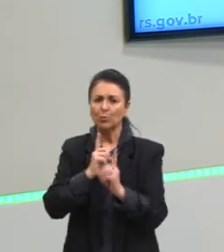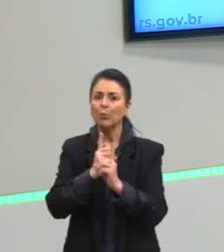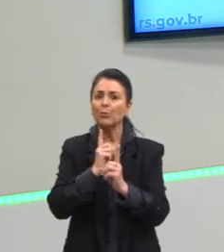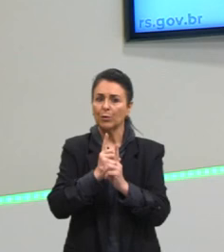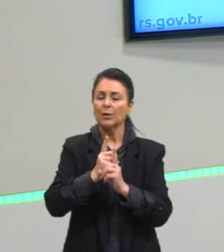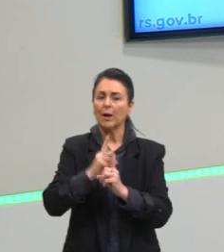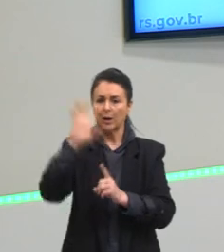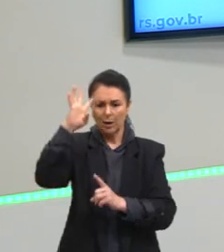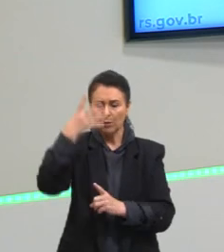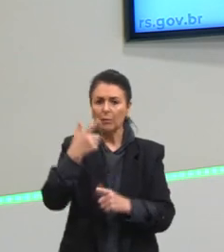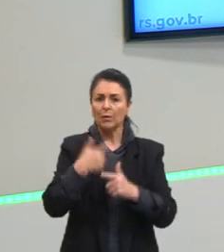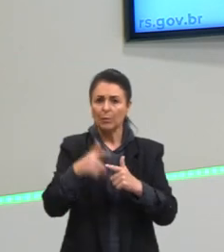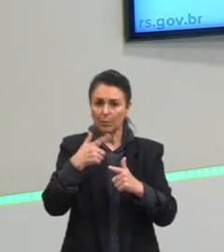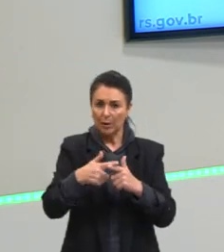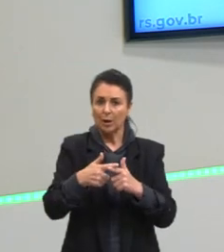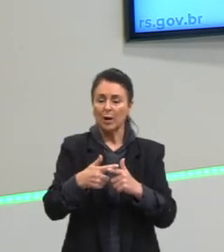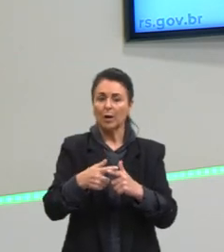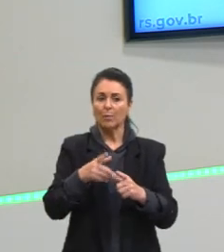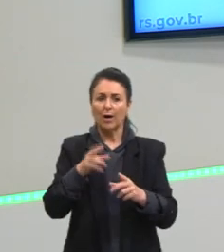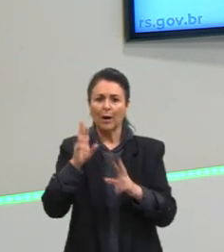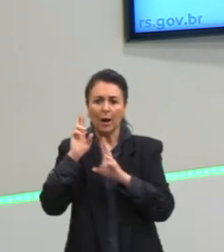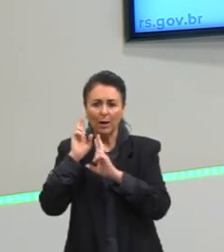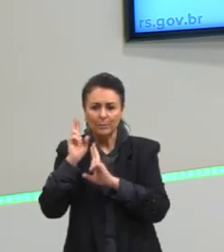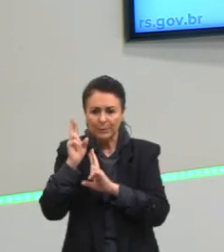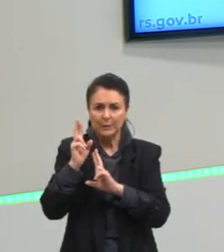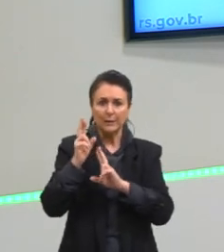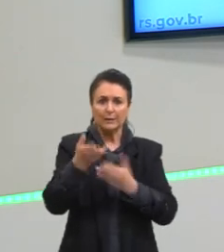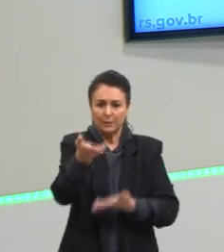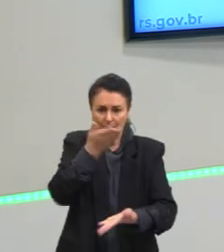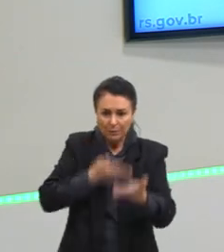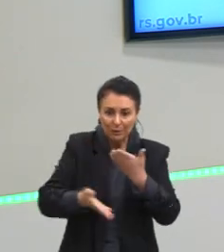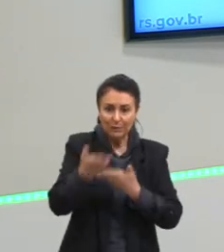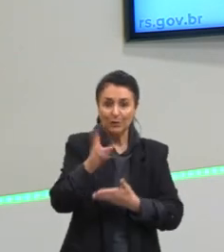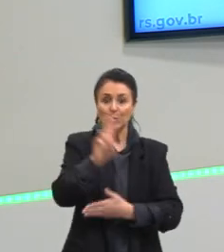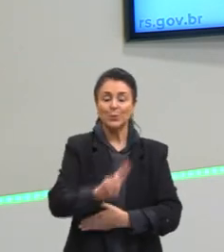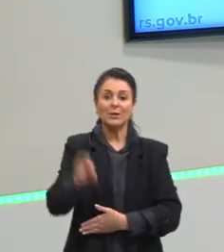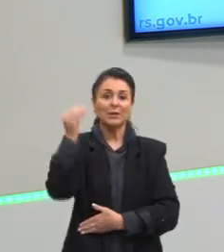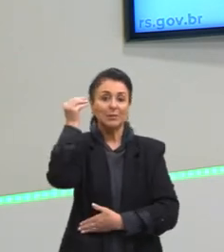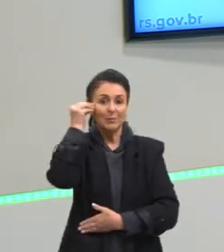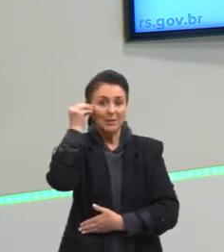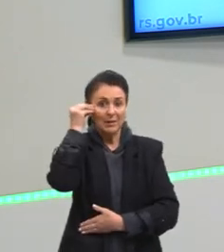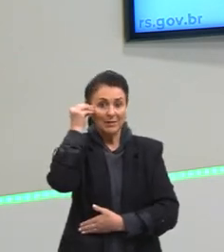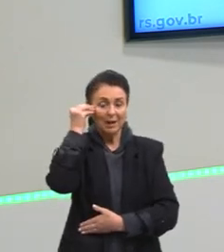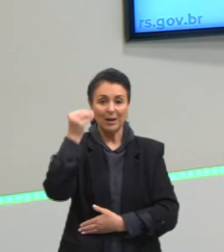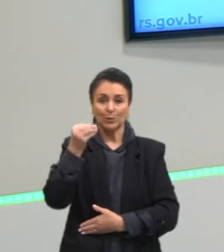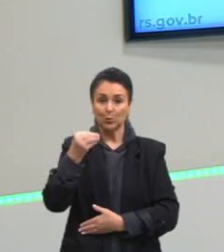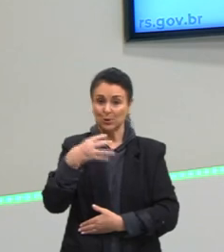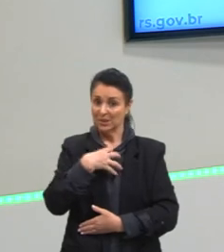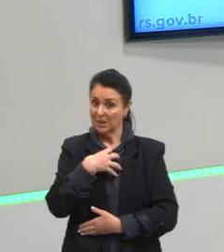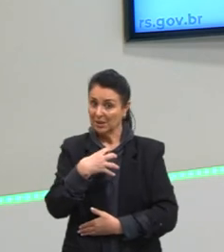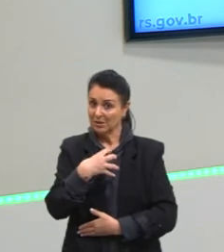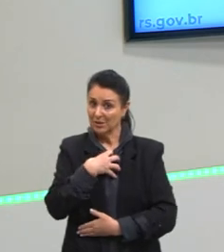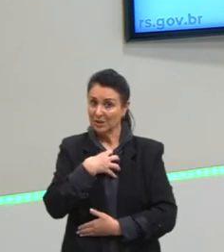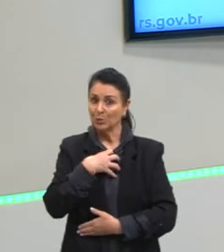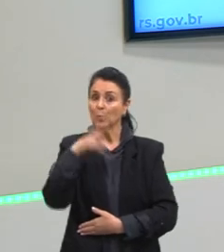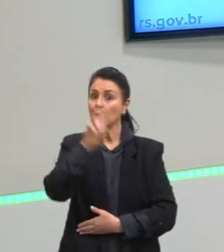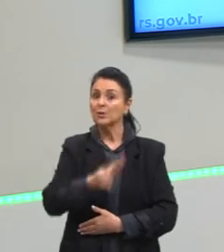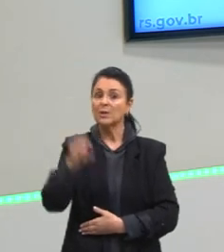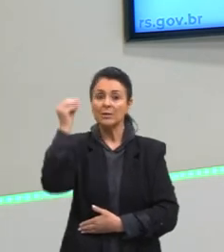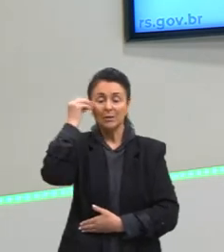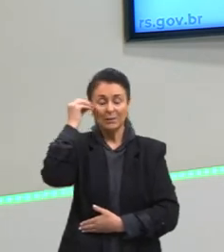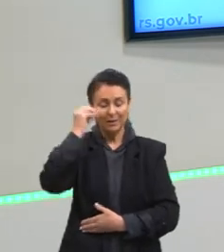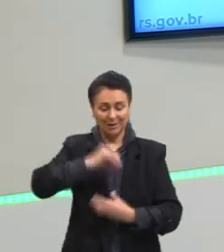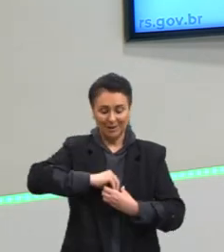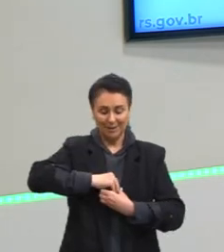explicar as mudanças o de vir todos a partir da experiência ele vai valorizar os sentidos a partir da experiência e a